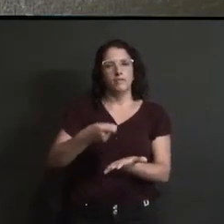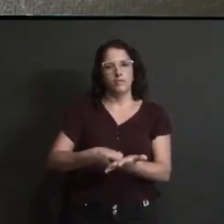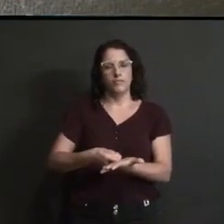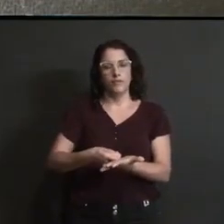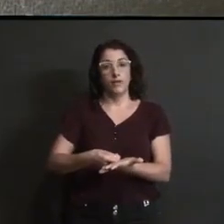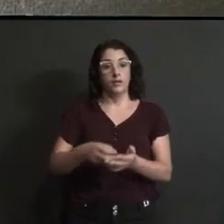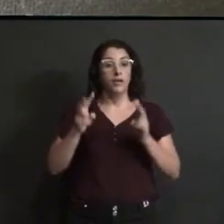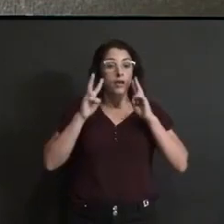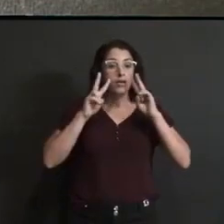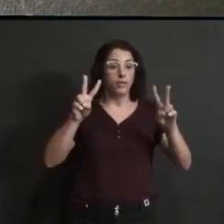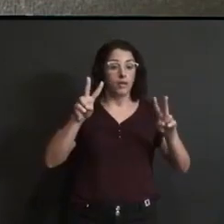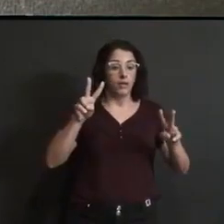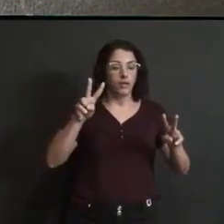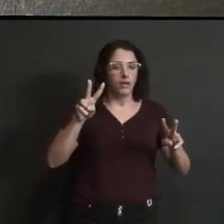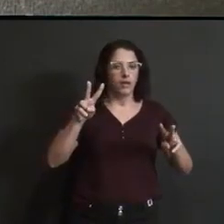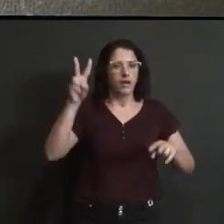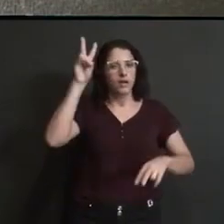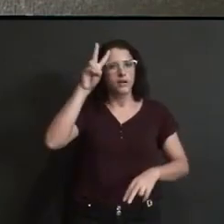de José,